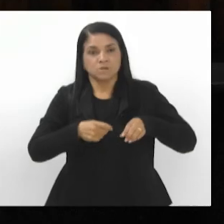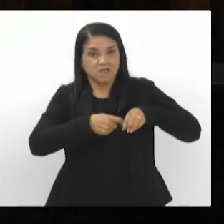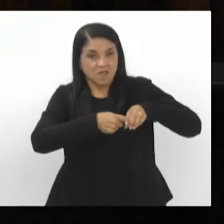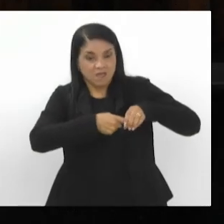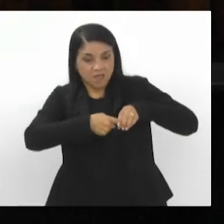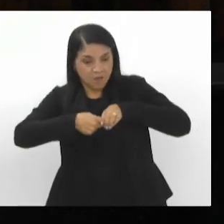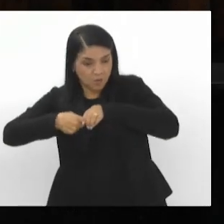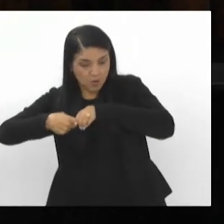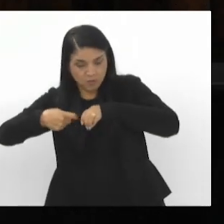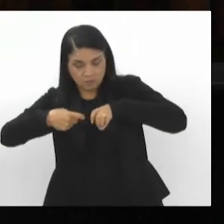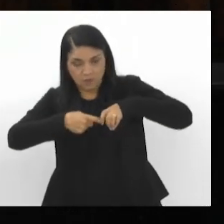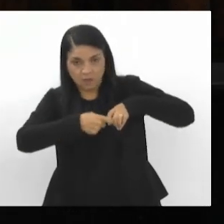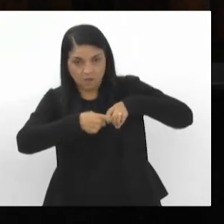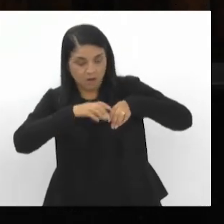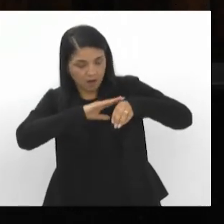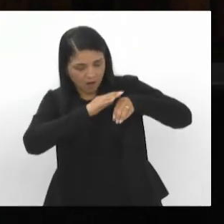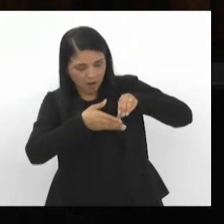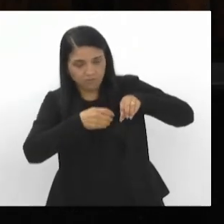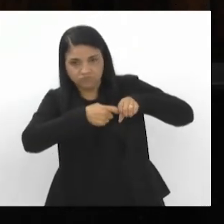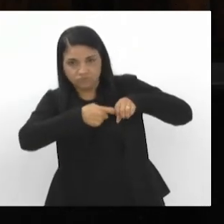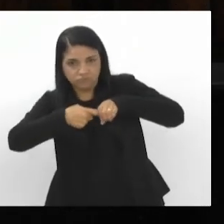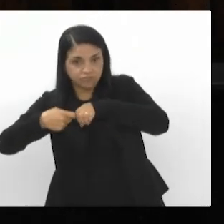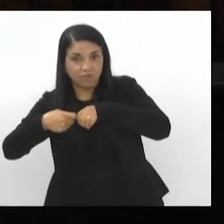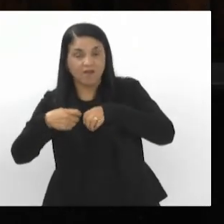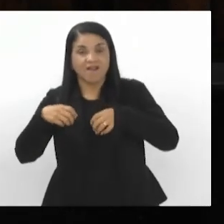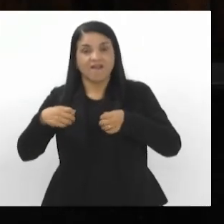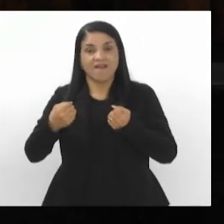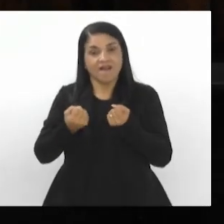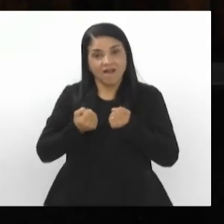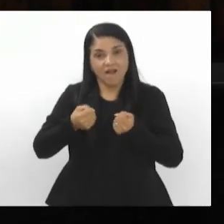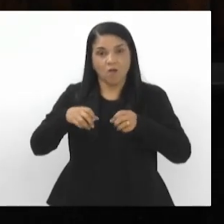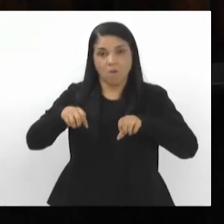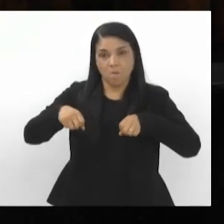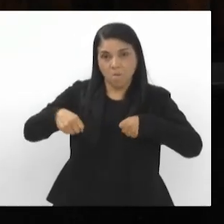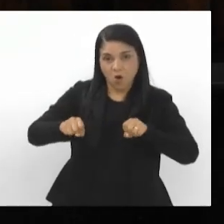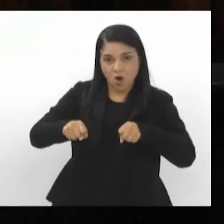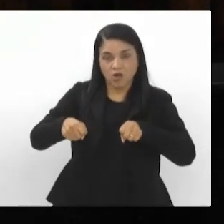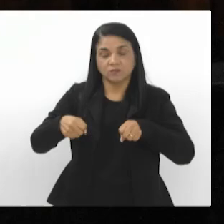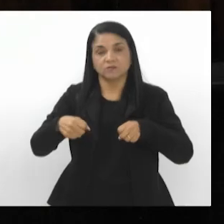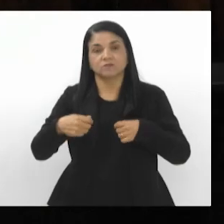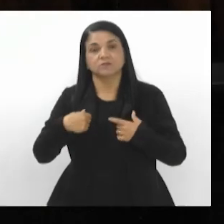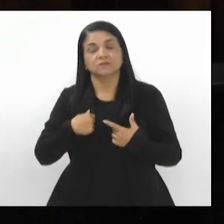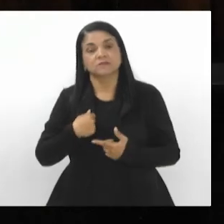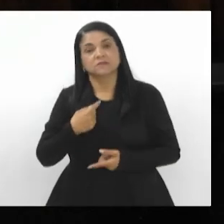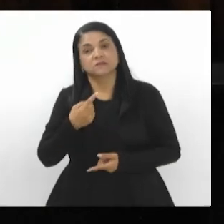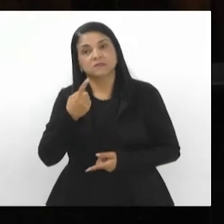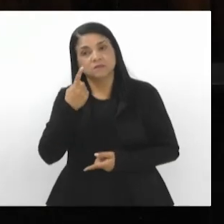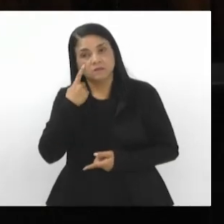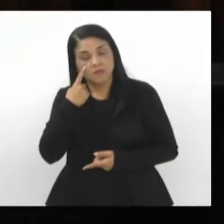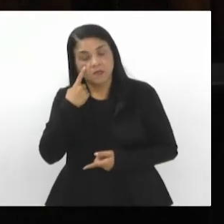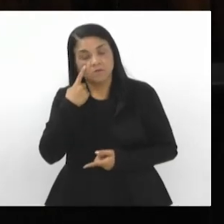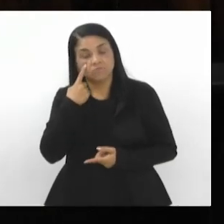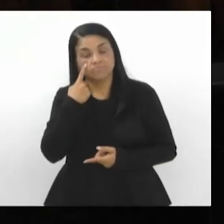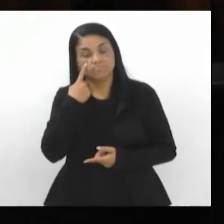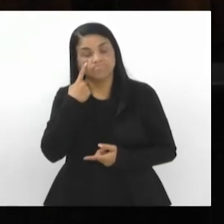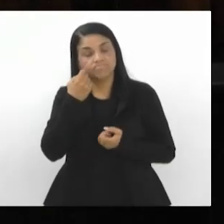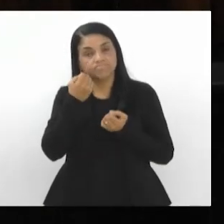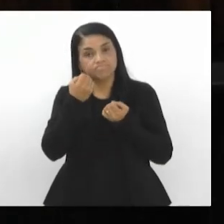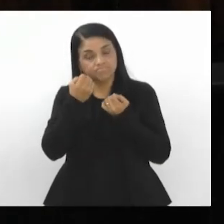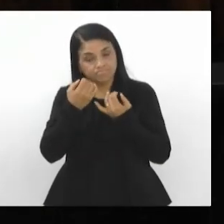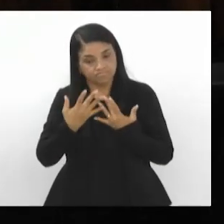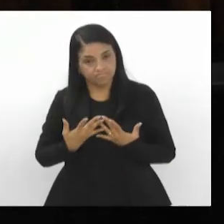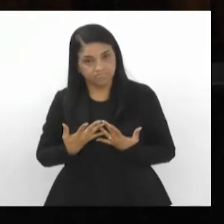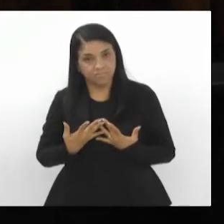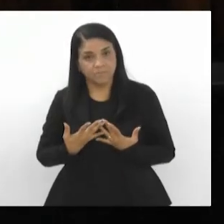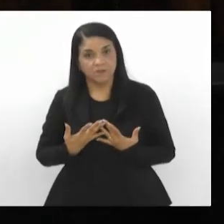rebocando veículos e motos. E aí, senhor presidente, eu quero ressaltar que o